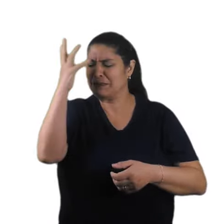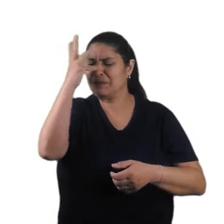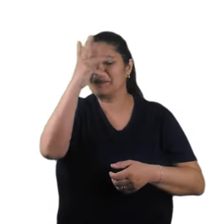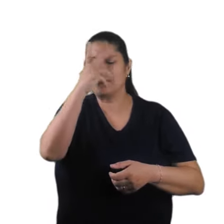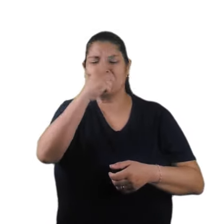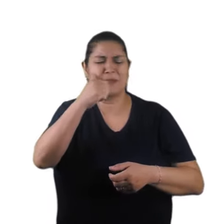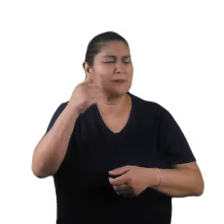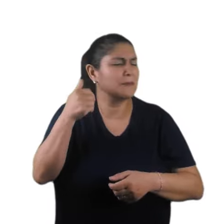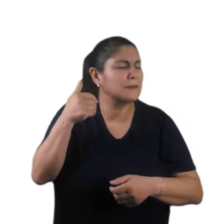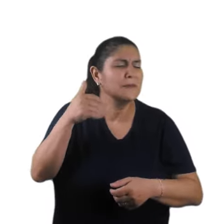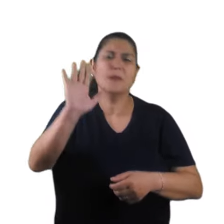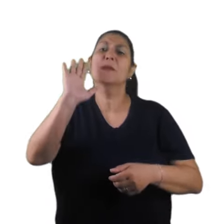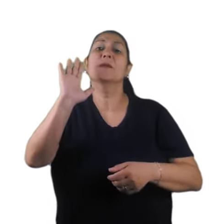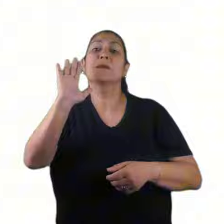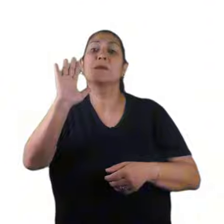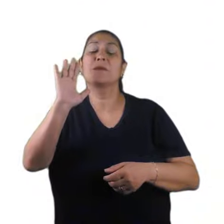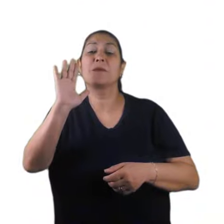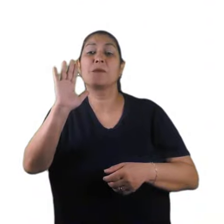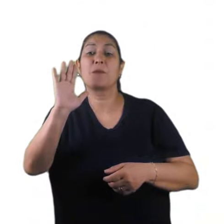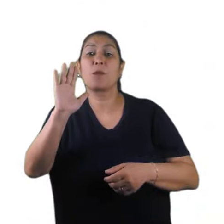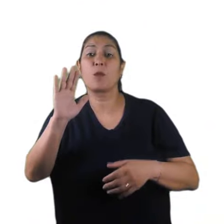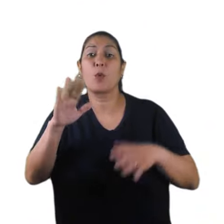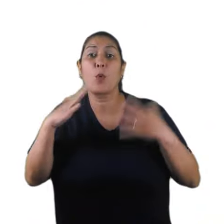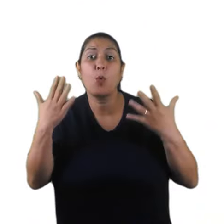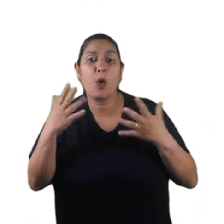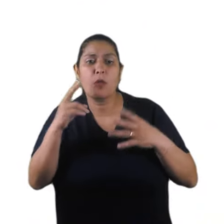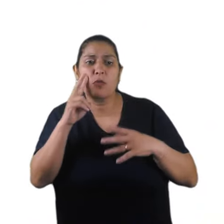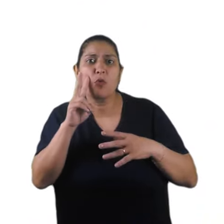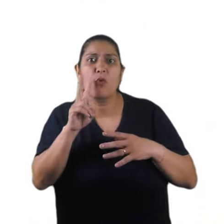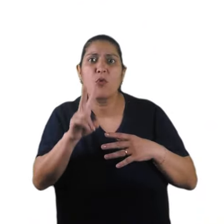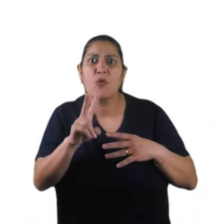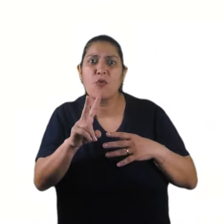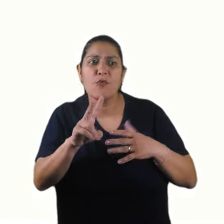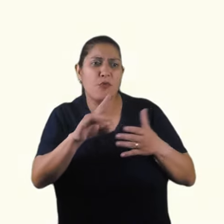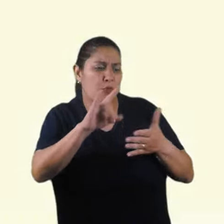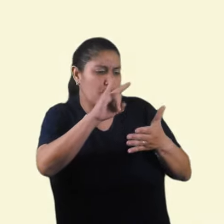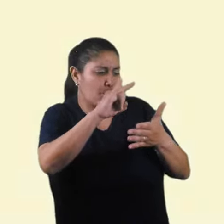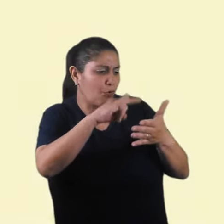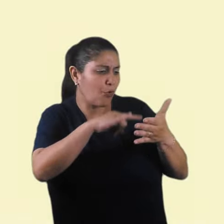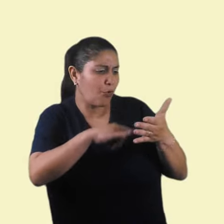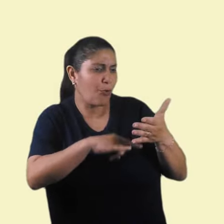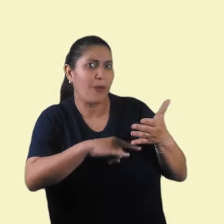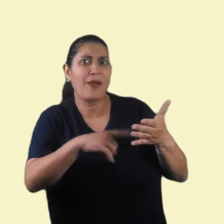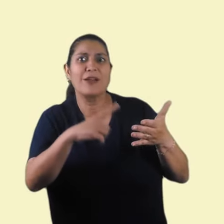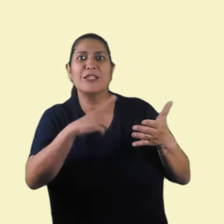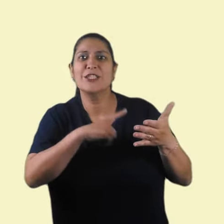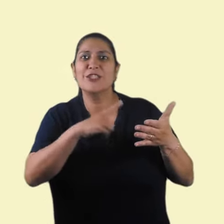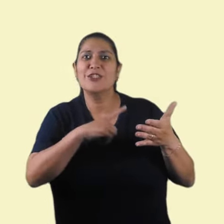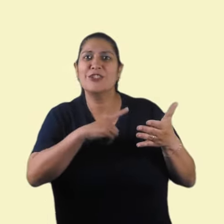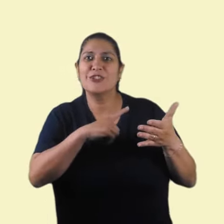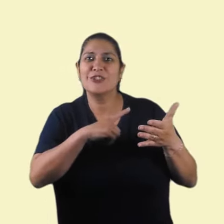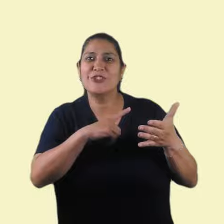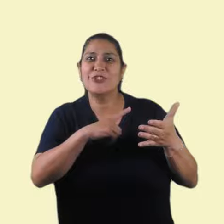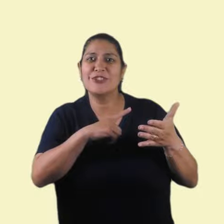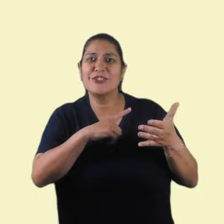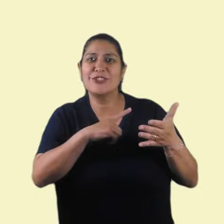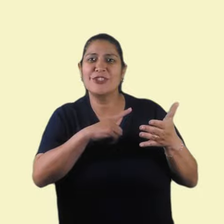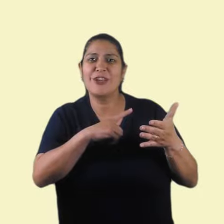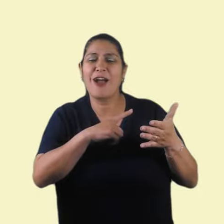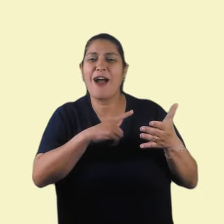era muito bonita. Quando o decreto do rei sobre o concurso de rainha havia sido